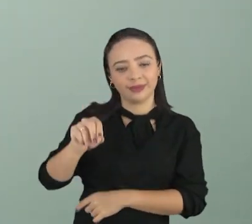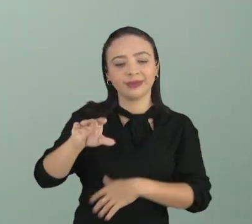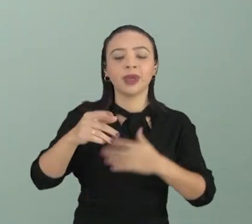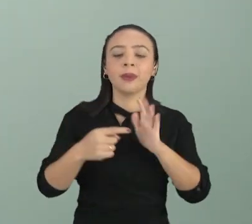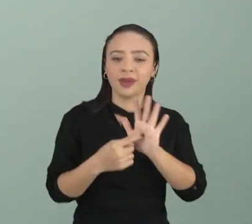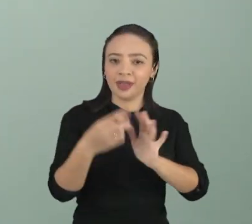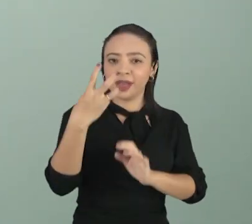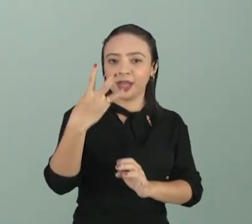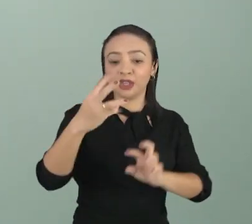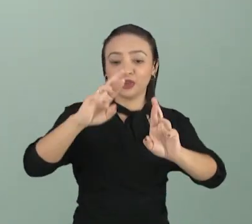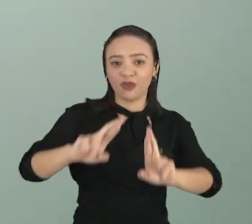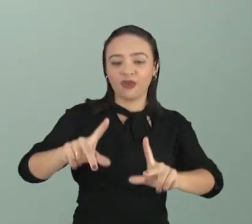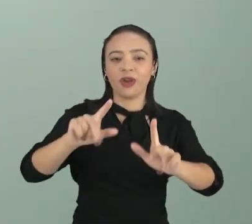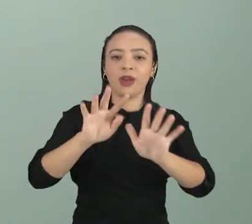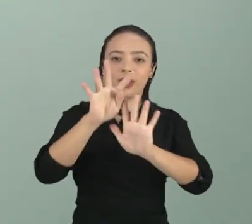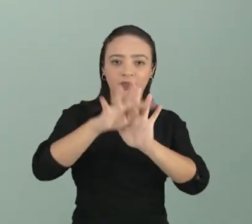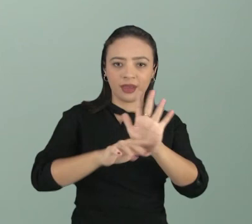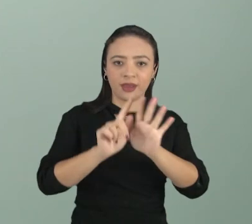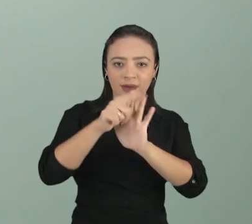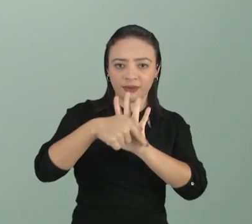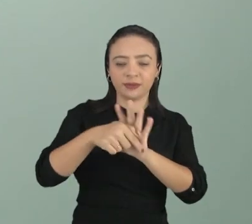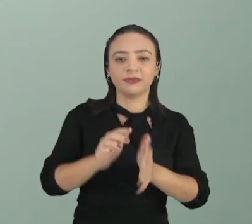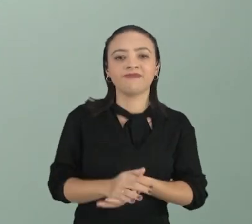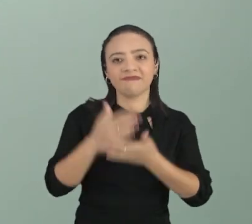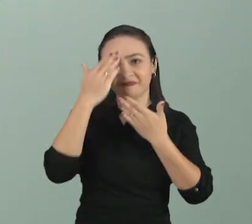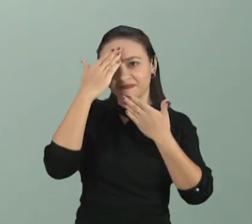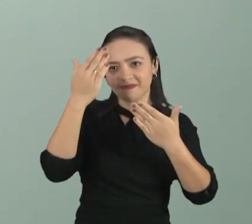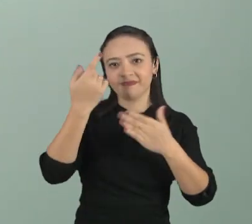3 gêneros textuais. Muito obrigada e